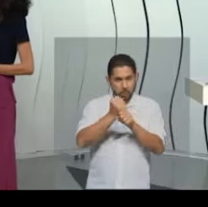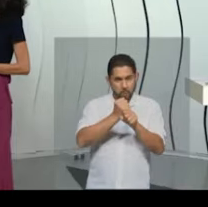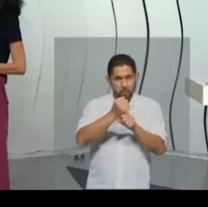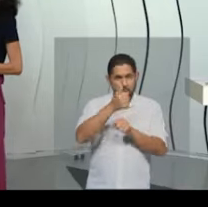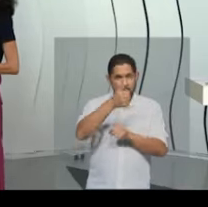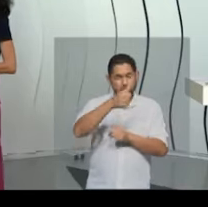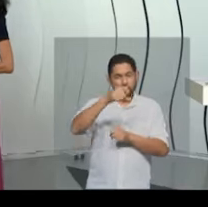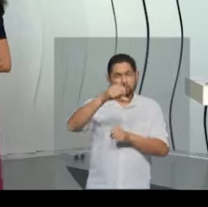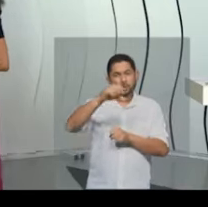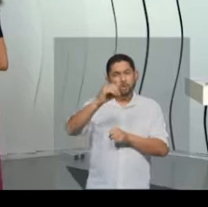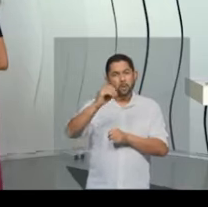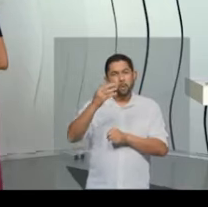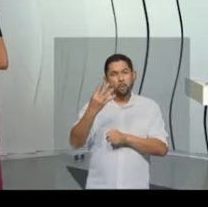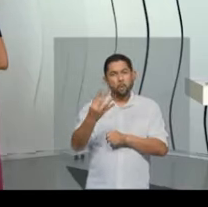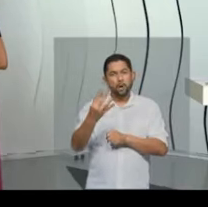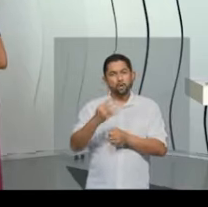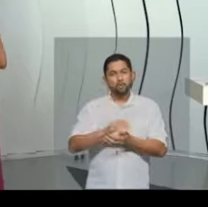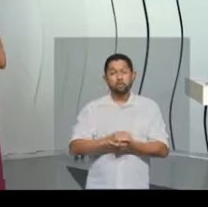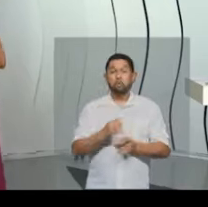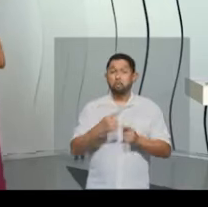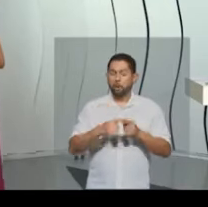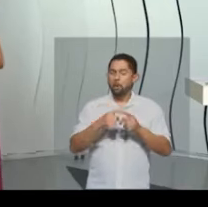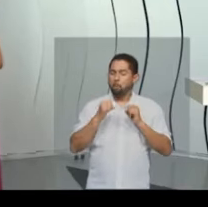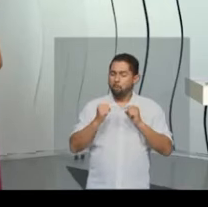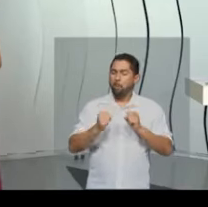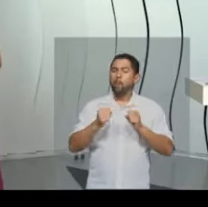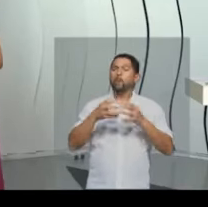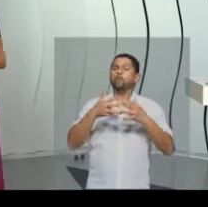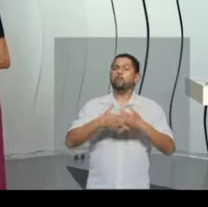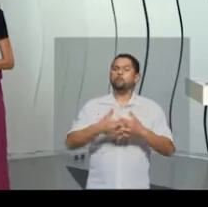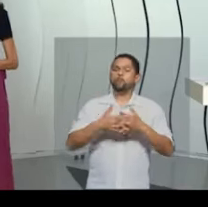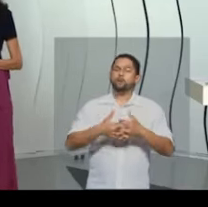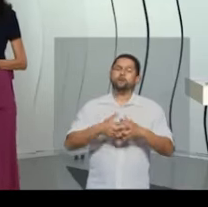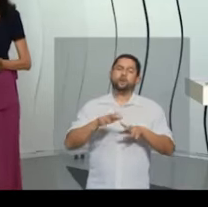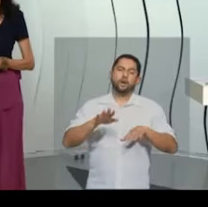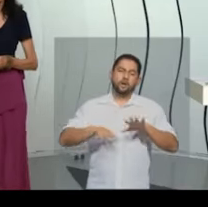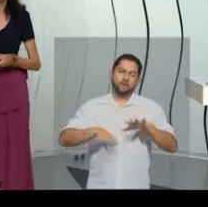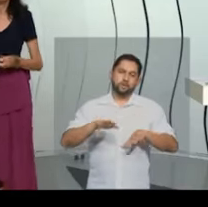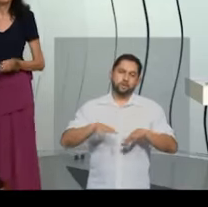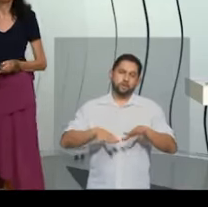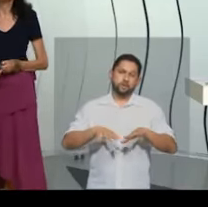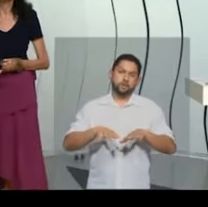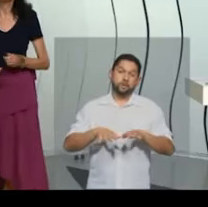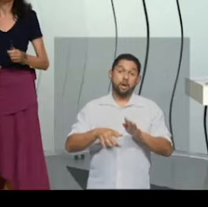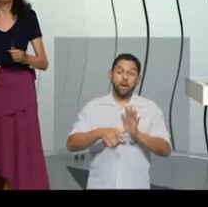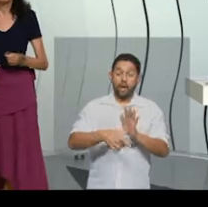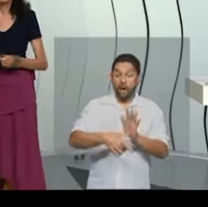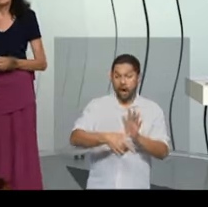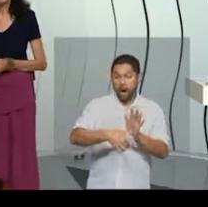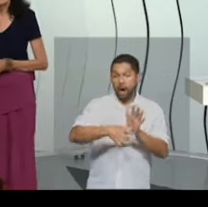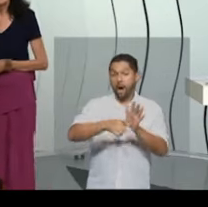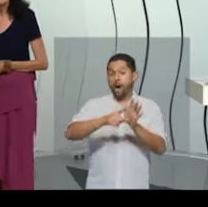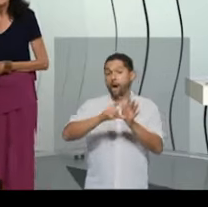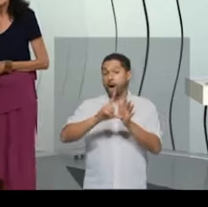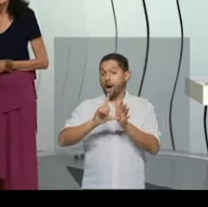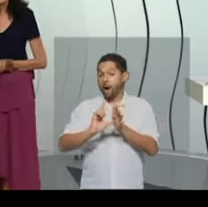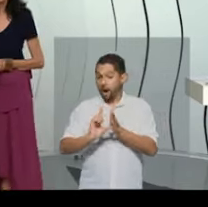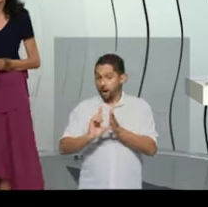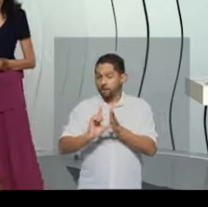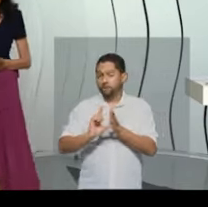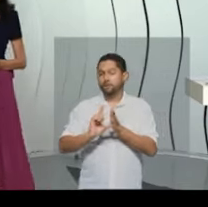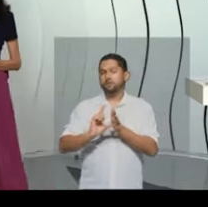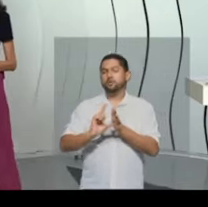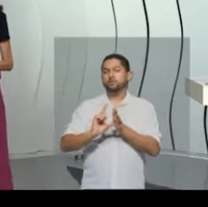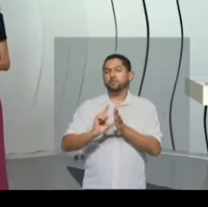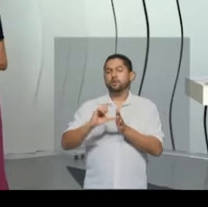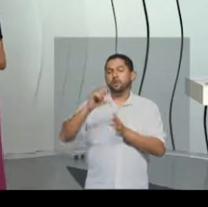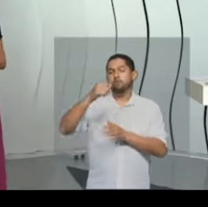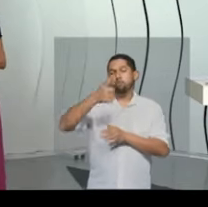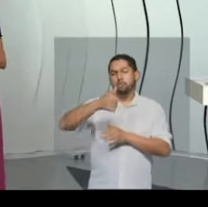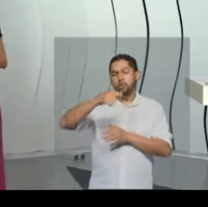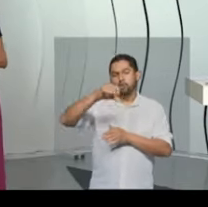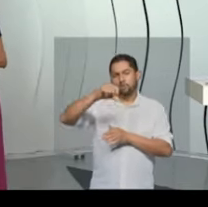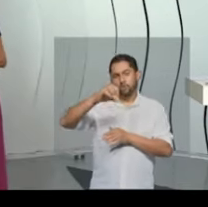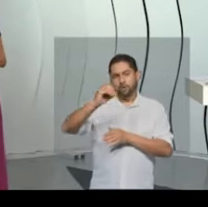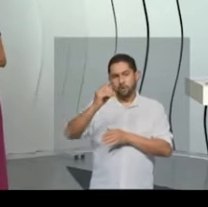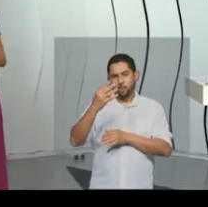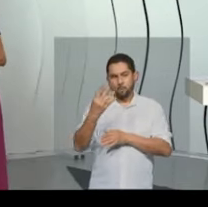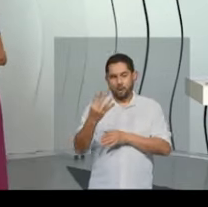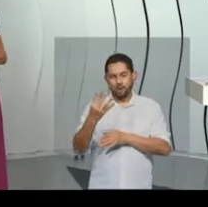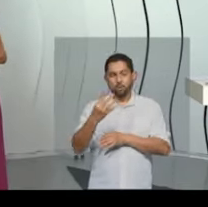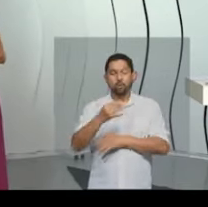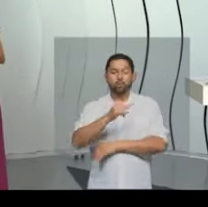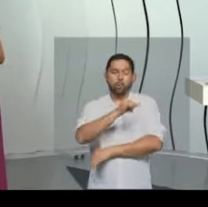Você pode se confundir aqui. Pouco antes da reforma da vacina, aconteceu no